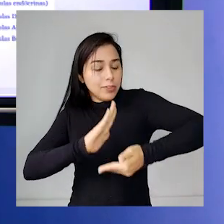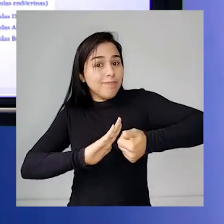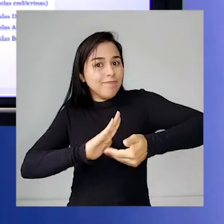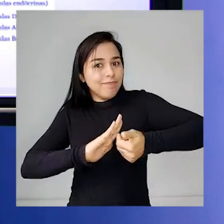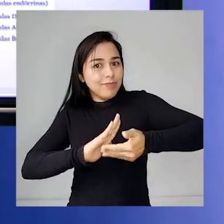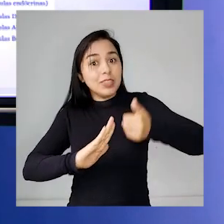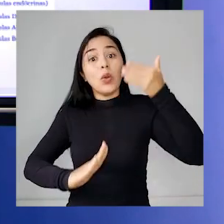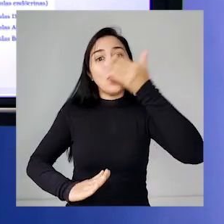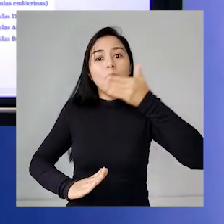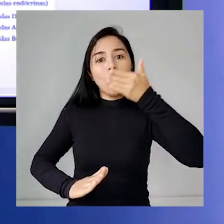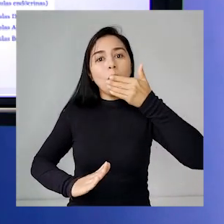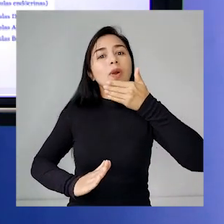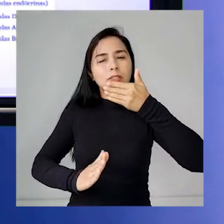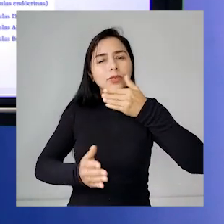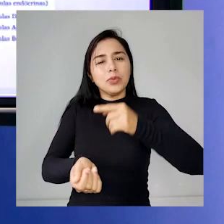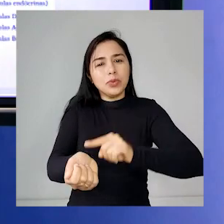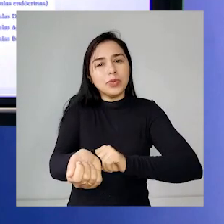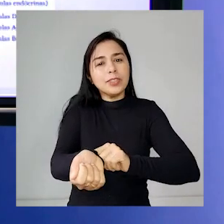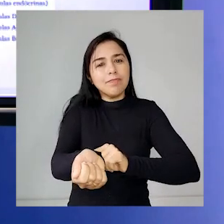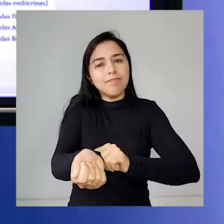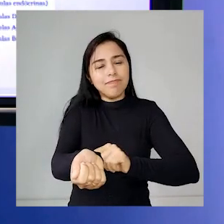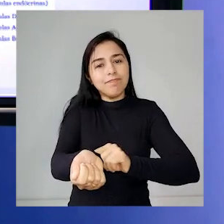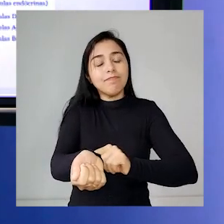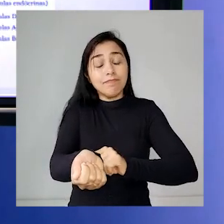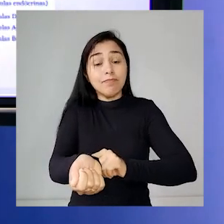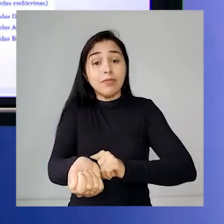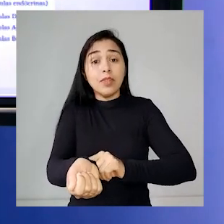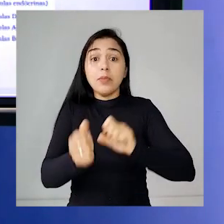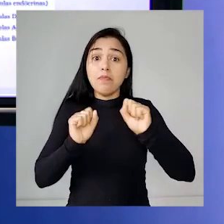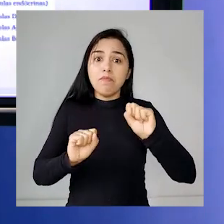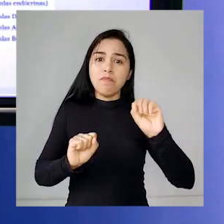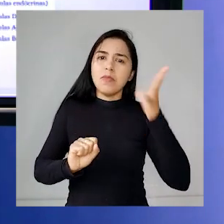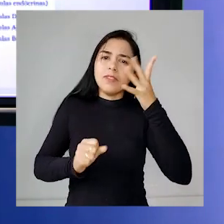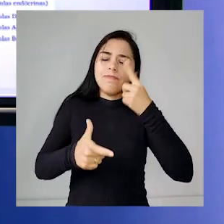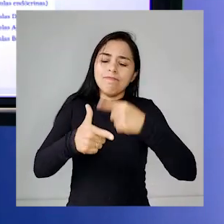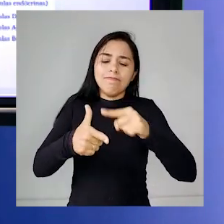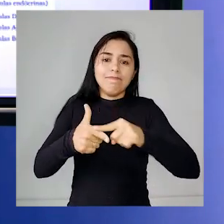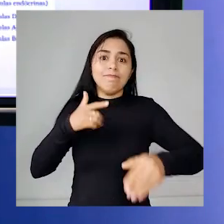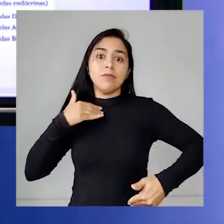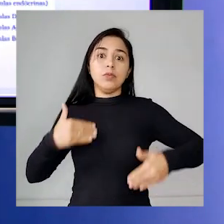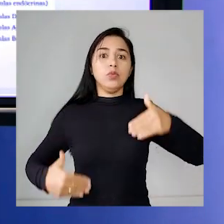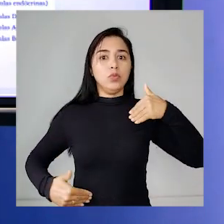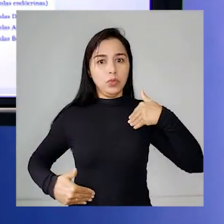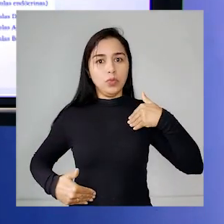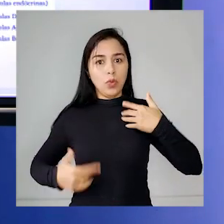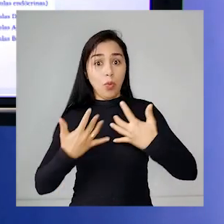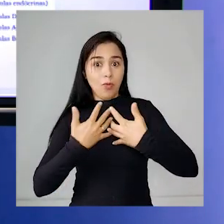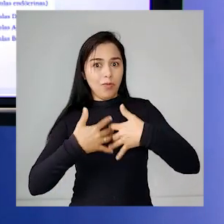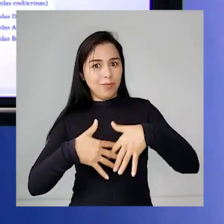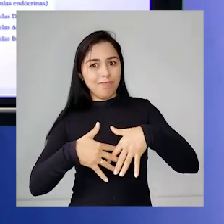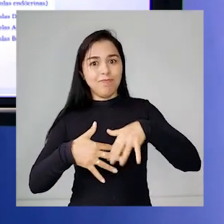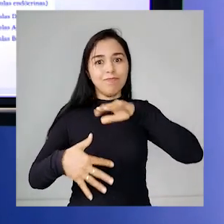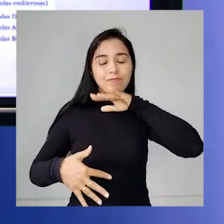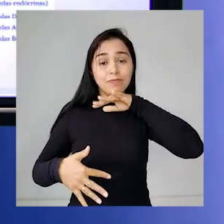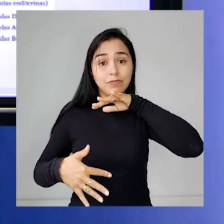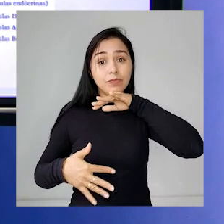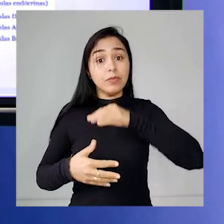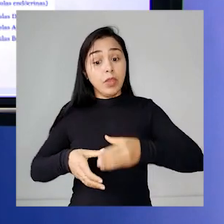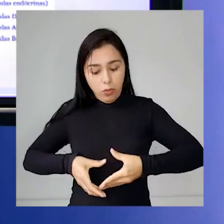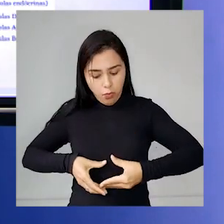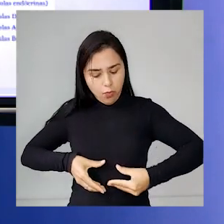que haja alguns problemas no funcionamento do corpo dessas pessoas. O pâncreas é